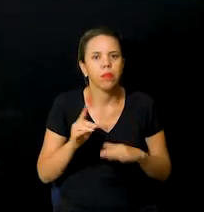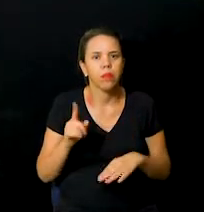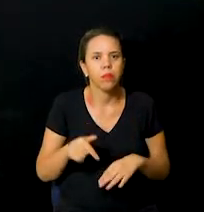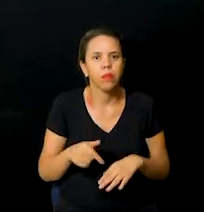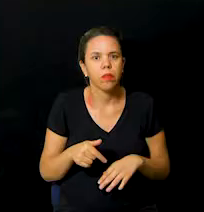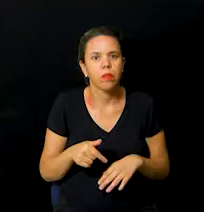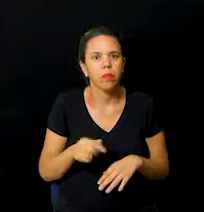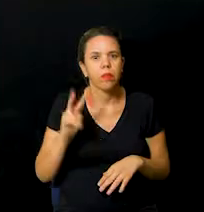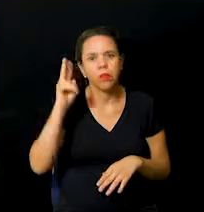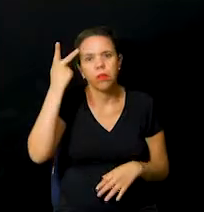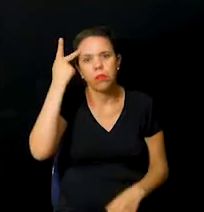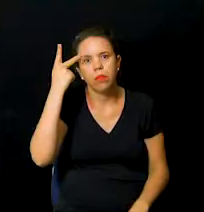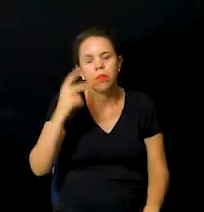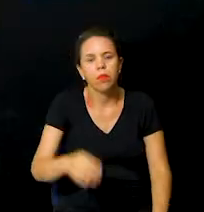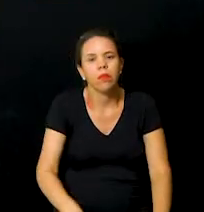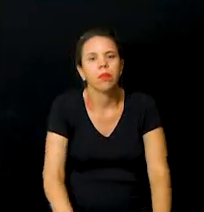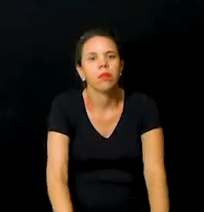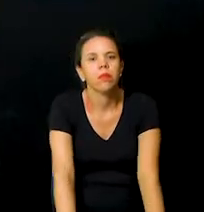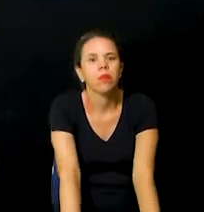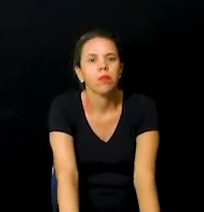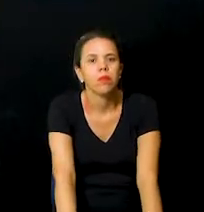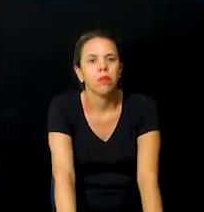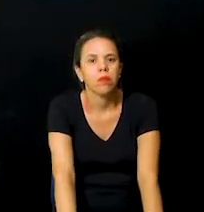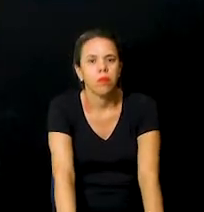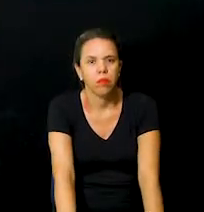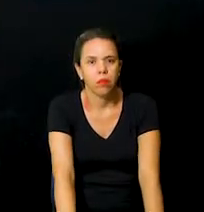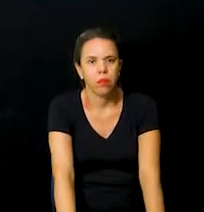percebem isso na escola que ela virou a chave?